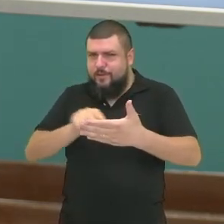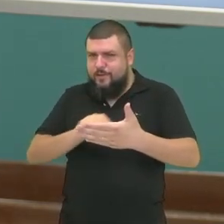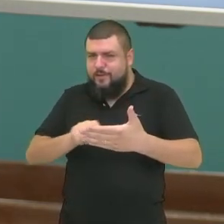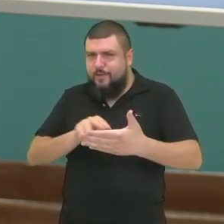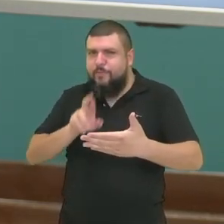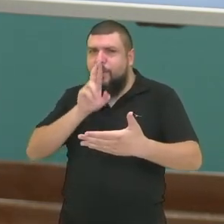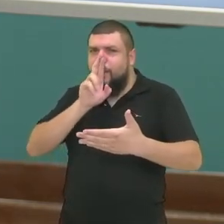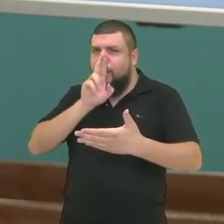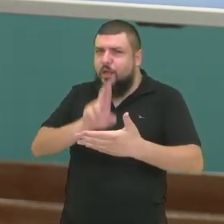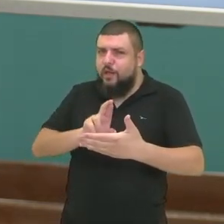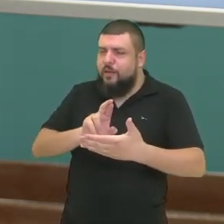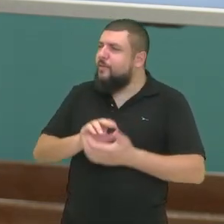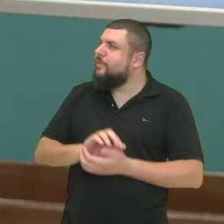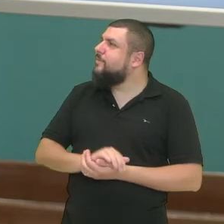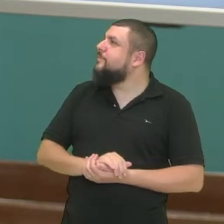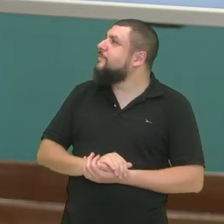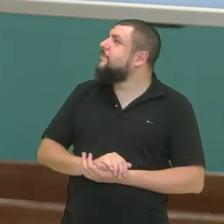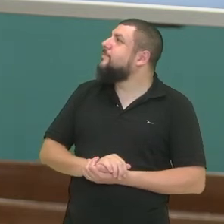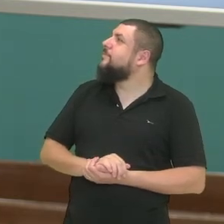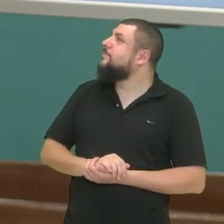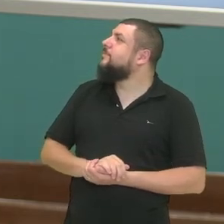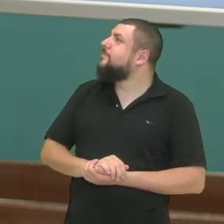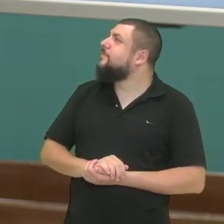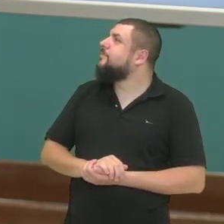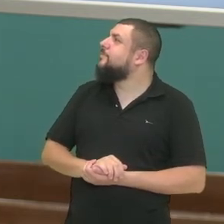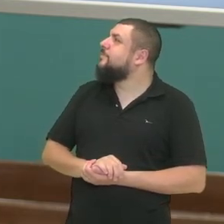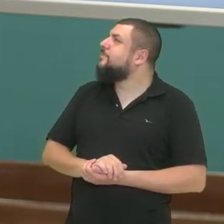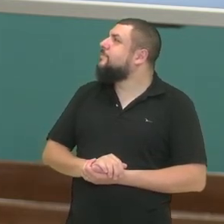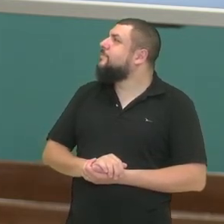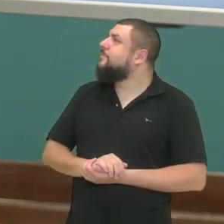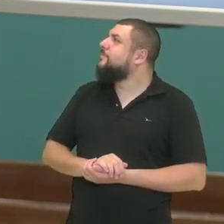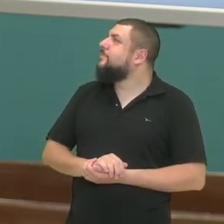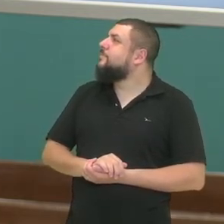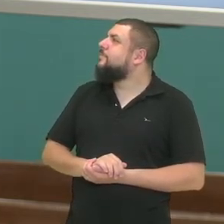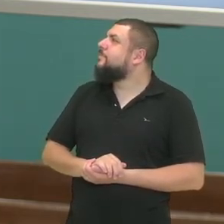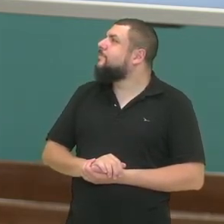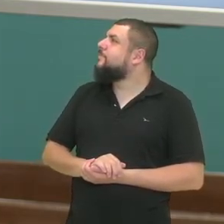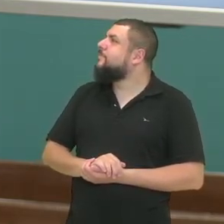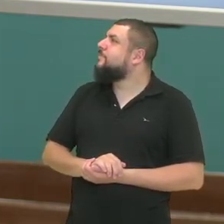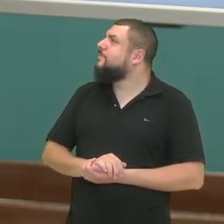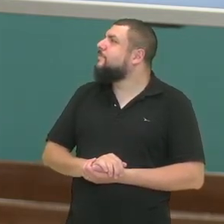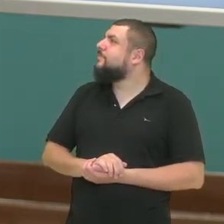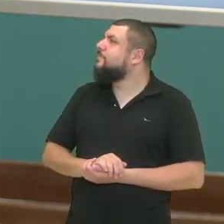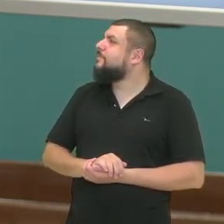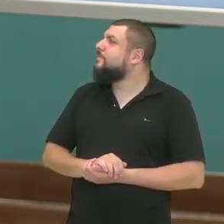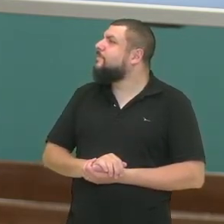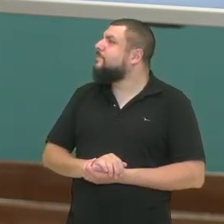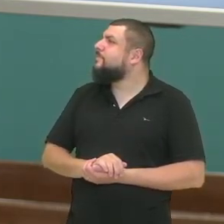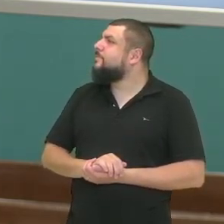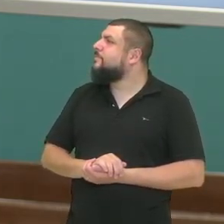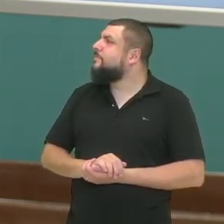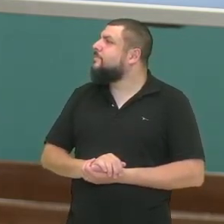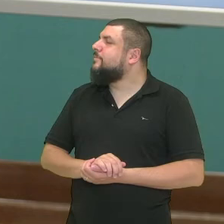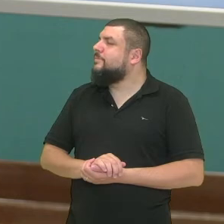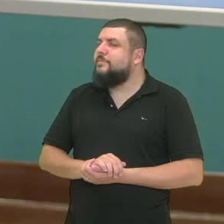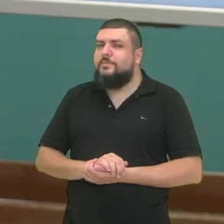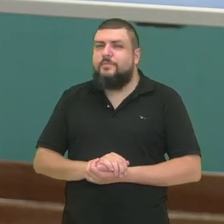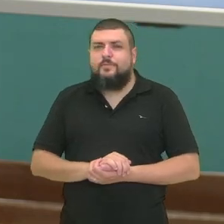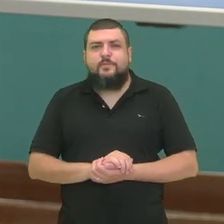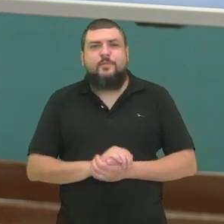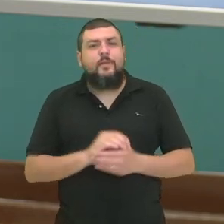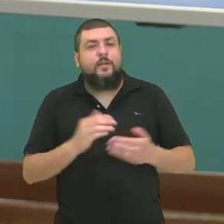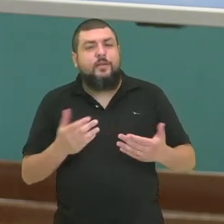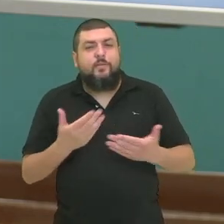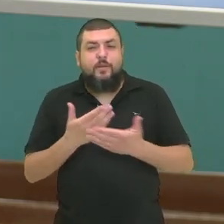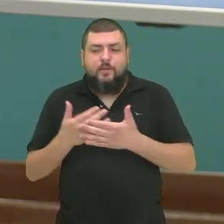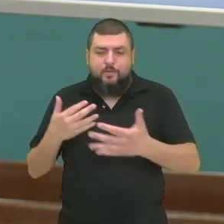do clima e da altitude na distribuição da vegetação no continente africano, de acordo então com o que nós